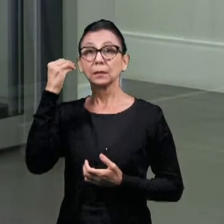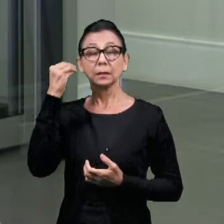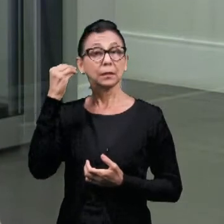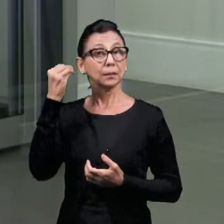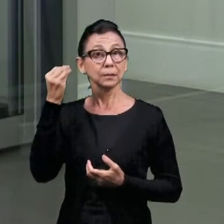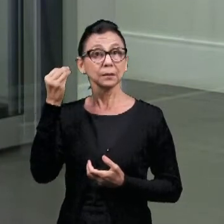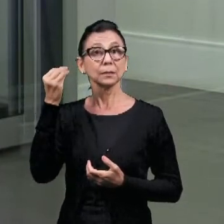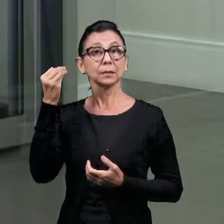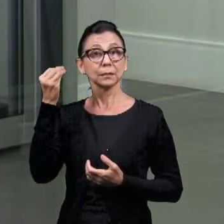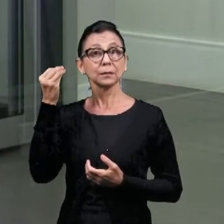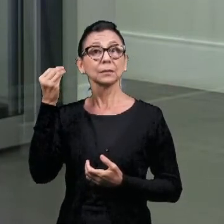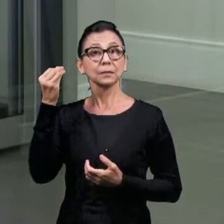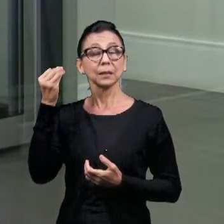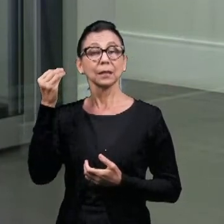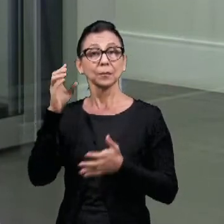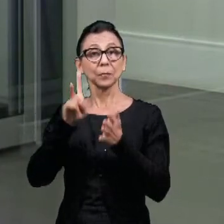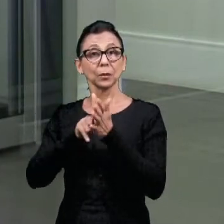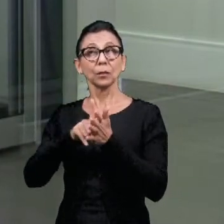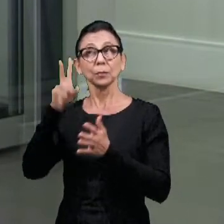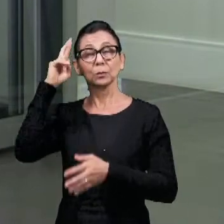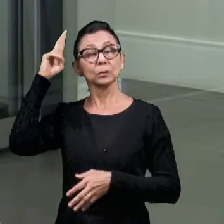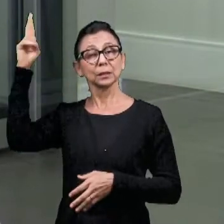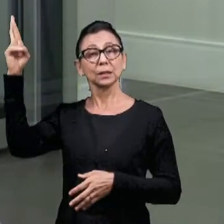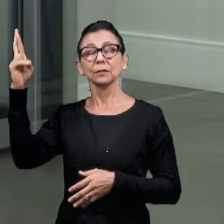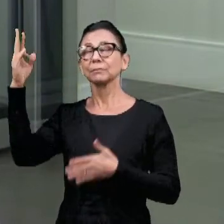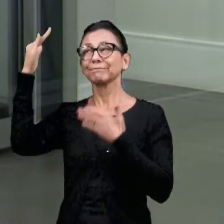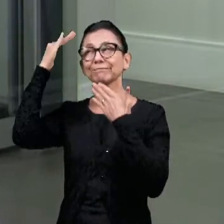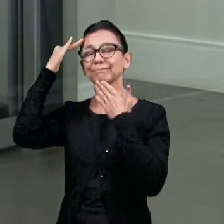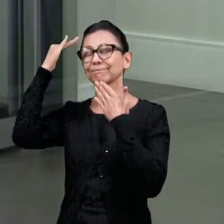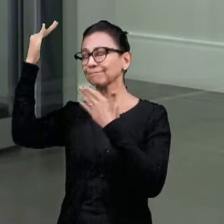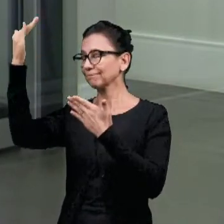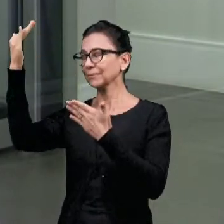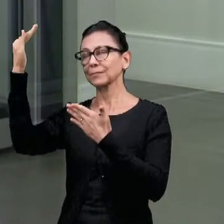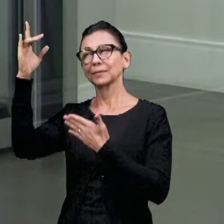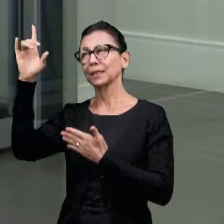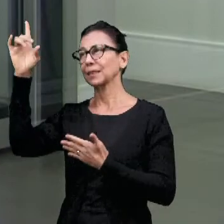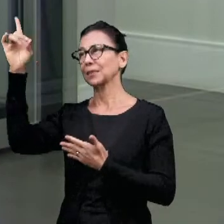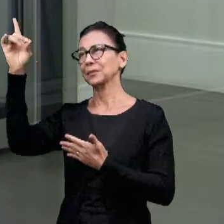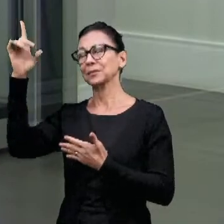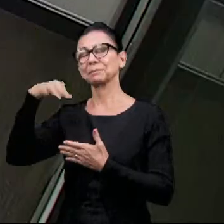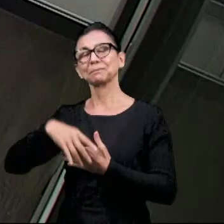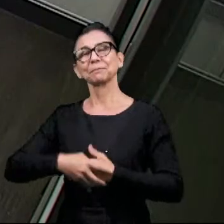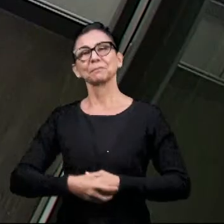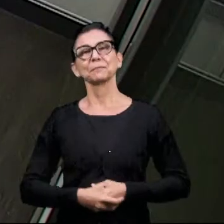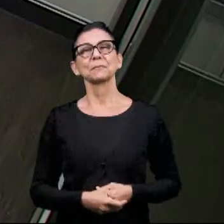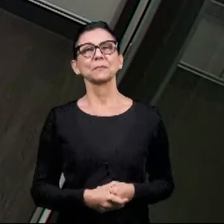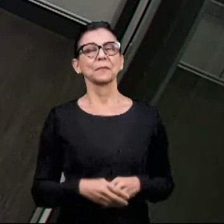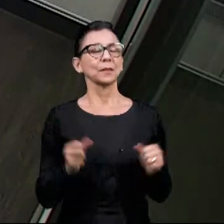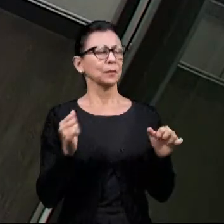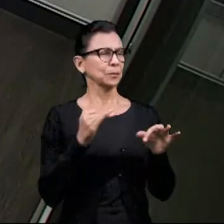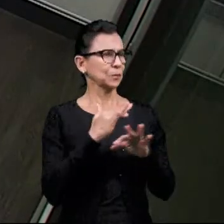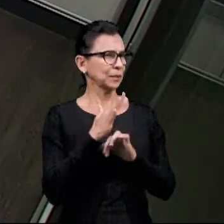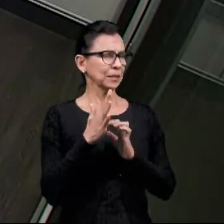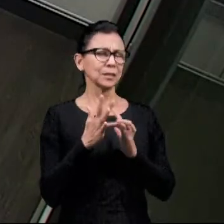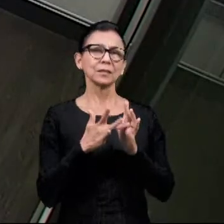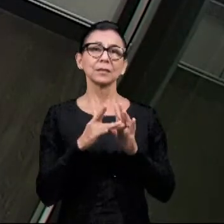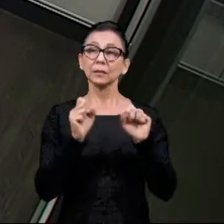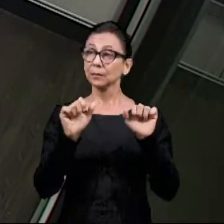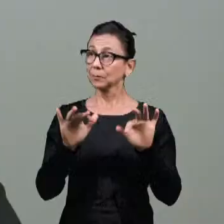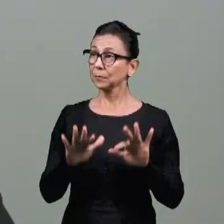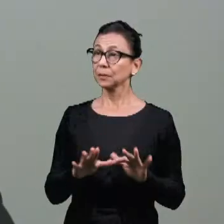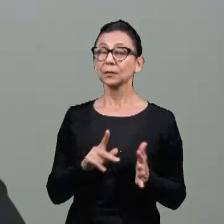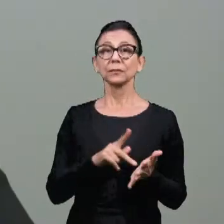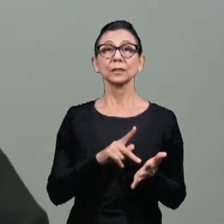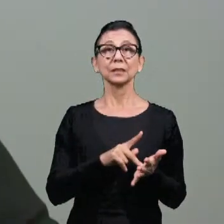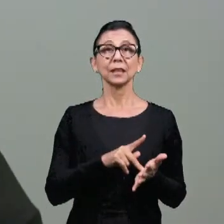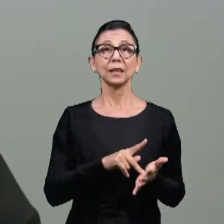Senhor, e nós temos muita gratidão a Deus por isso, pastor Jesus. Glória a Jesus. Amém, que bênção, né? E já estamos